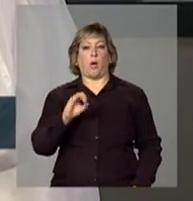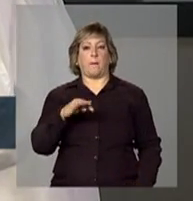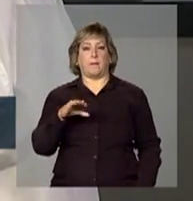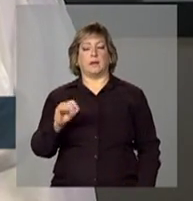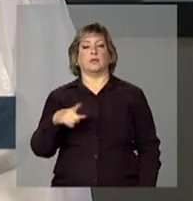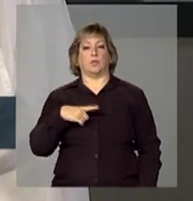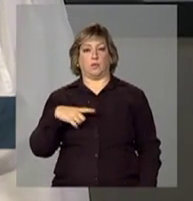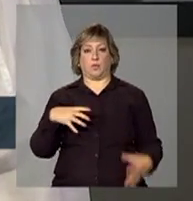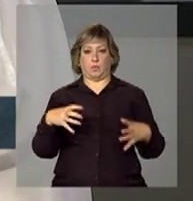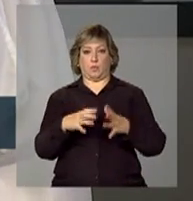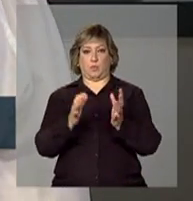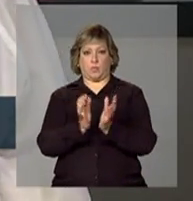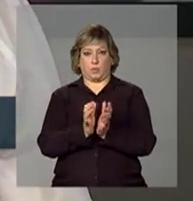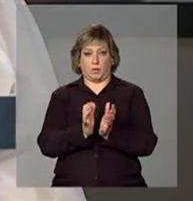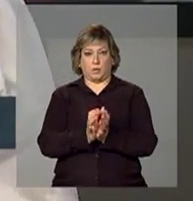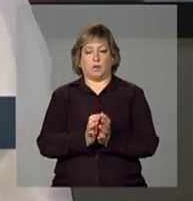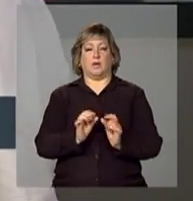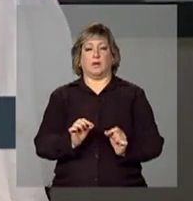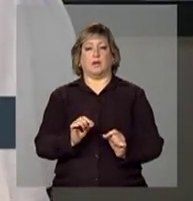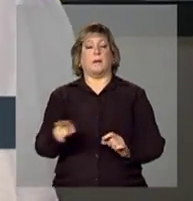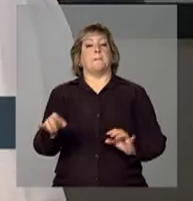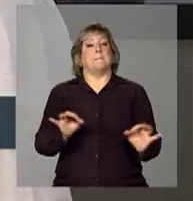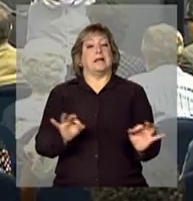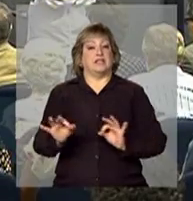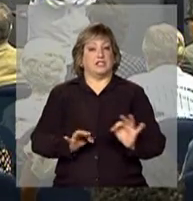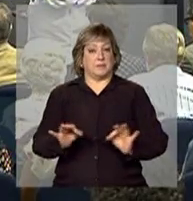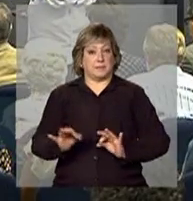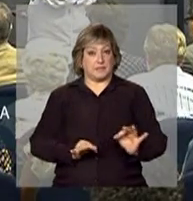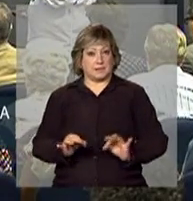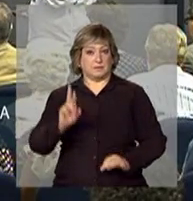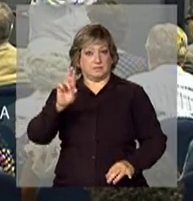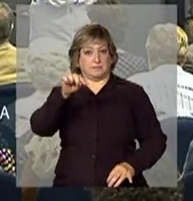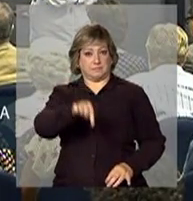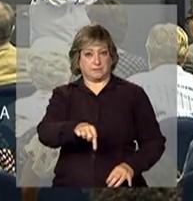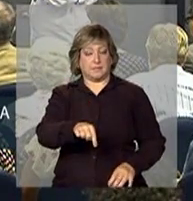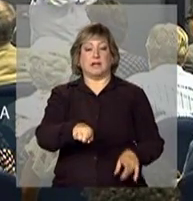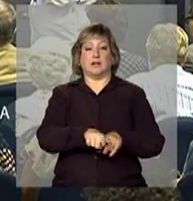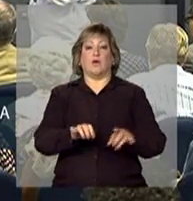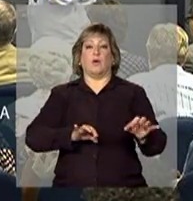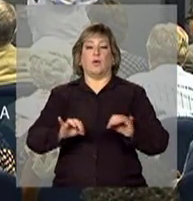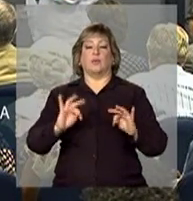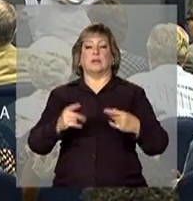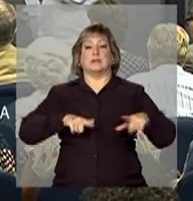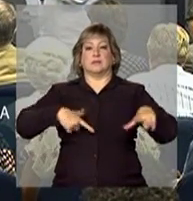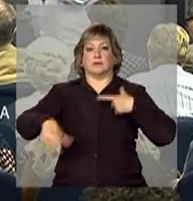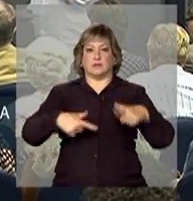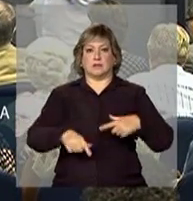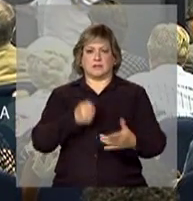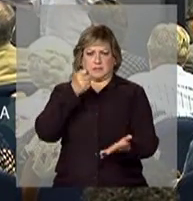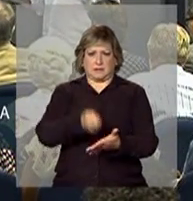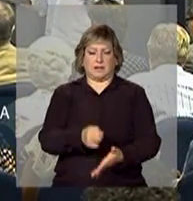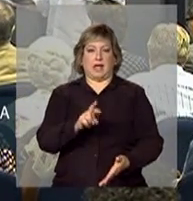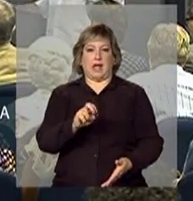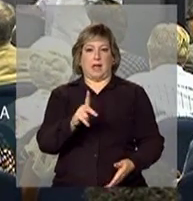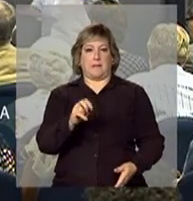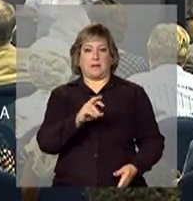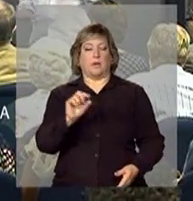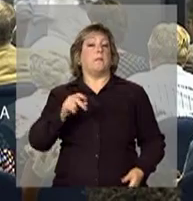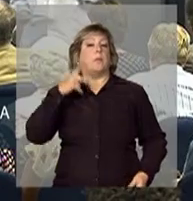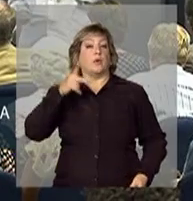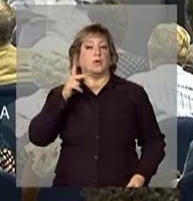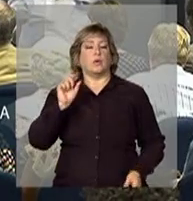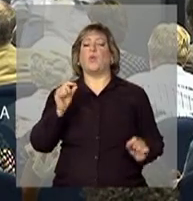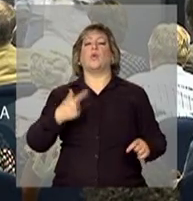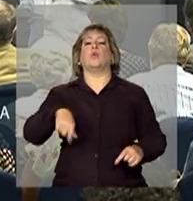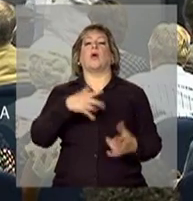do órgão encarregado do planejamento e da coordenação das ações de repressão política. O que nós queremos